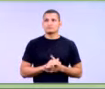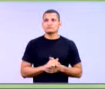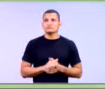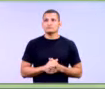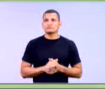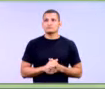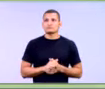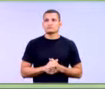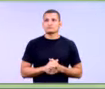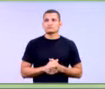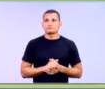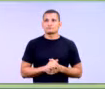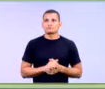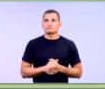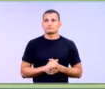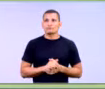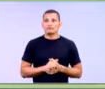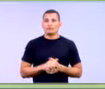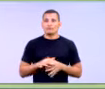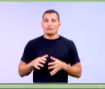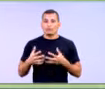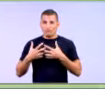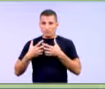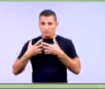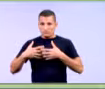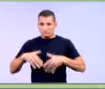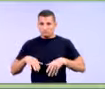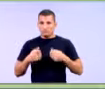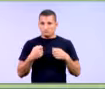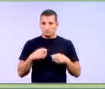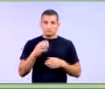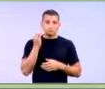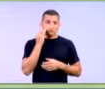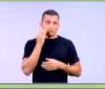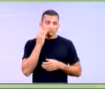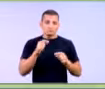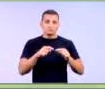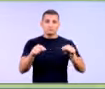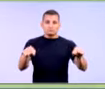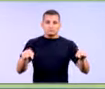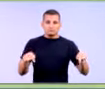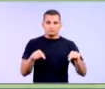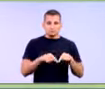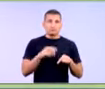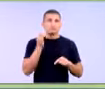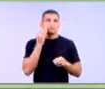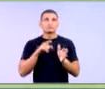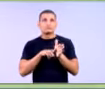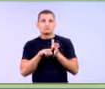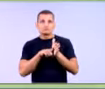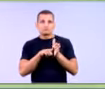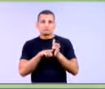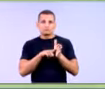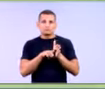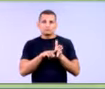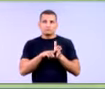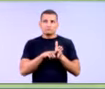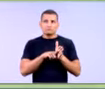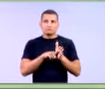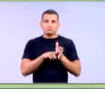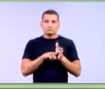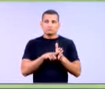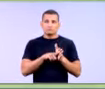fazer o estágio. A instituição tem que avaliar as instalações, né? Verificar a sua adequação. Ela